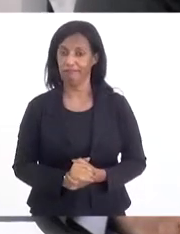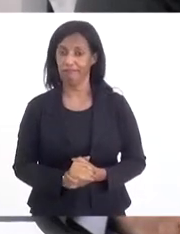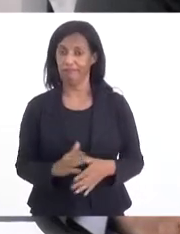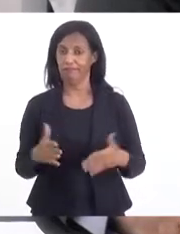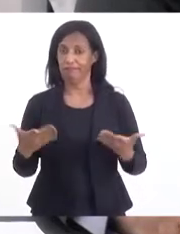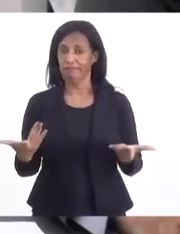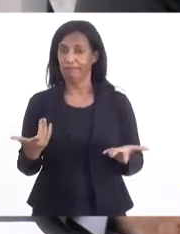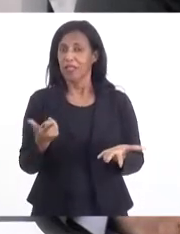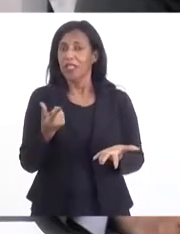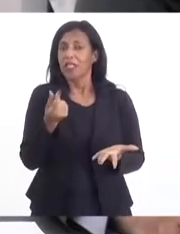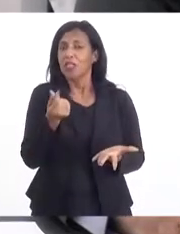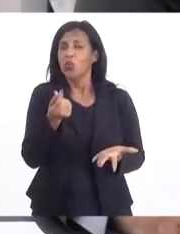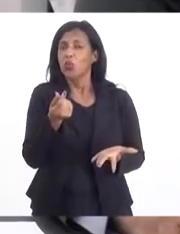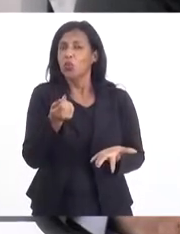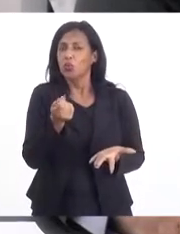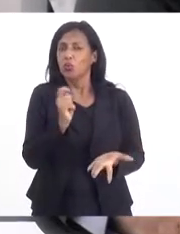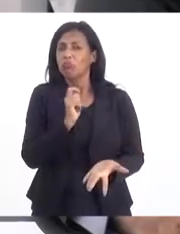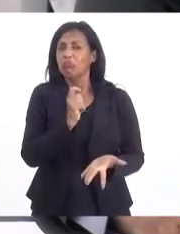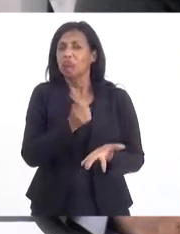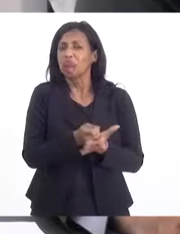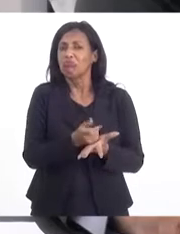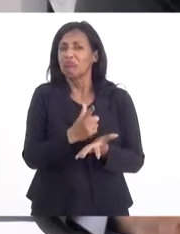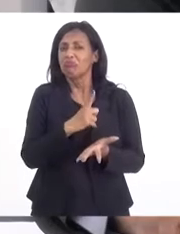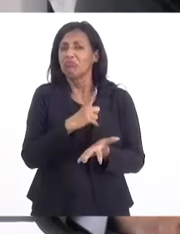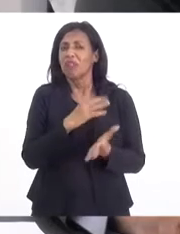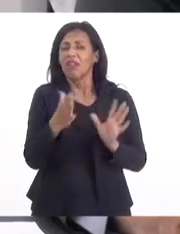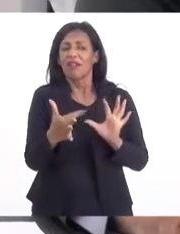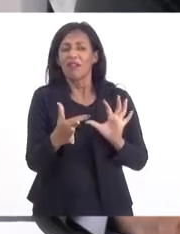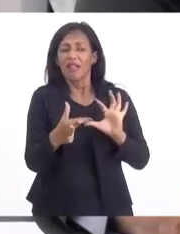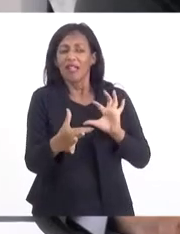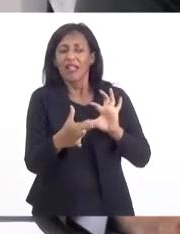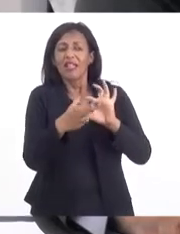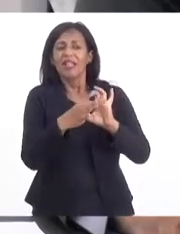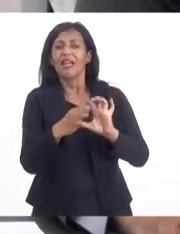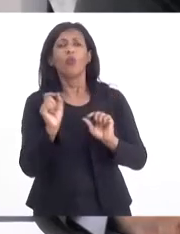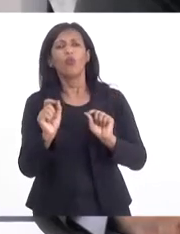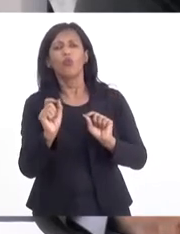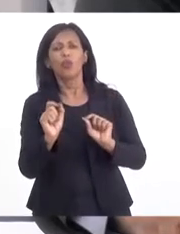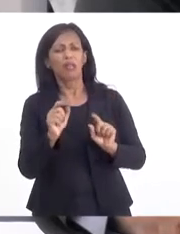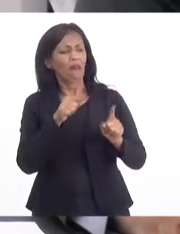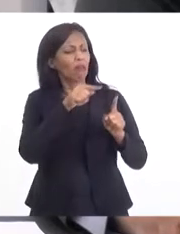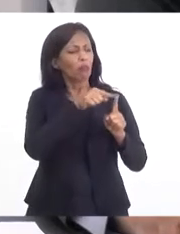Que custo isso terá? Ligará o quê a quê?